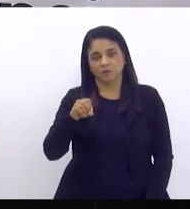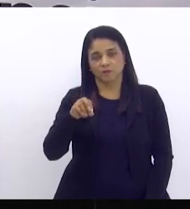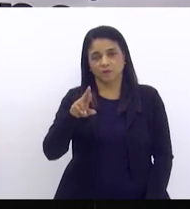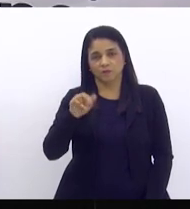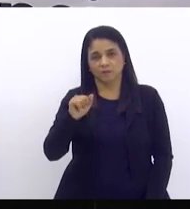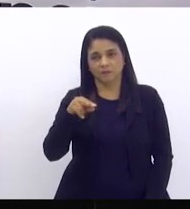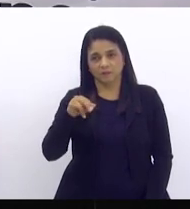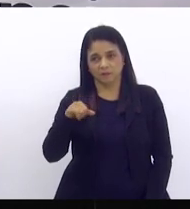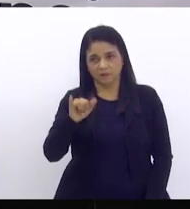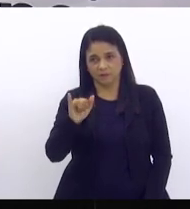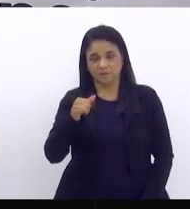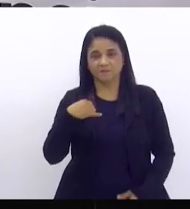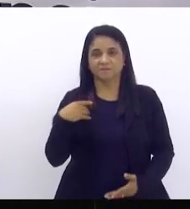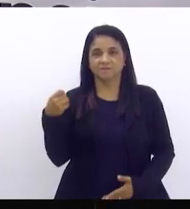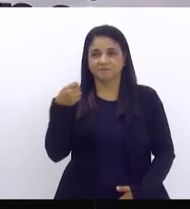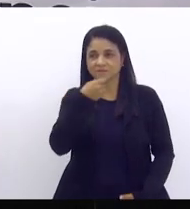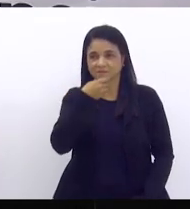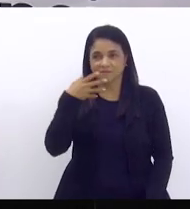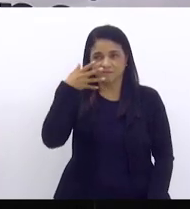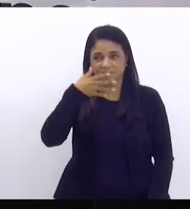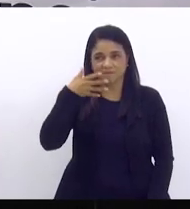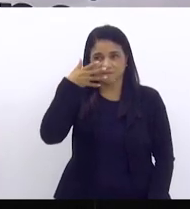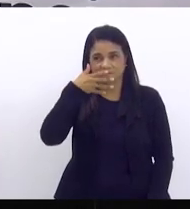Quero partilhar com vocês, neste momento,